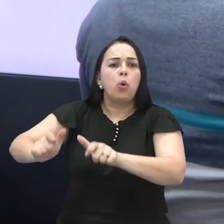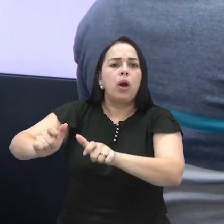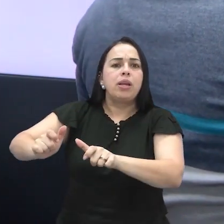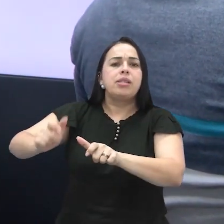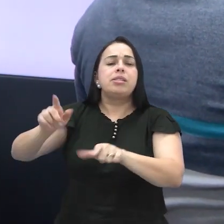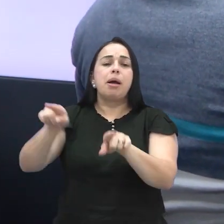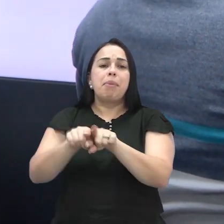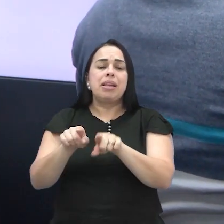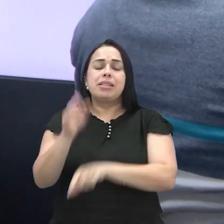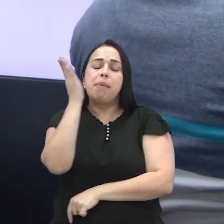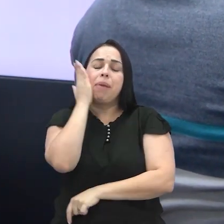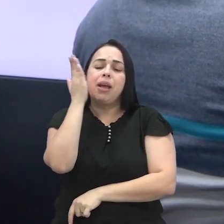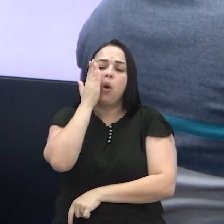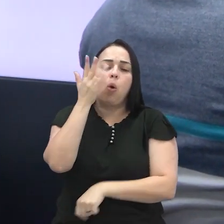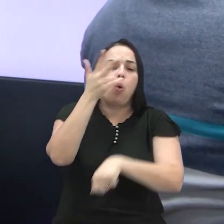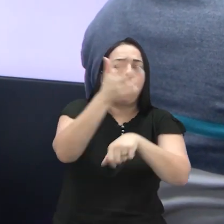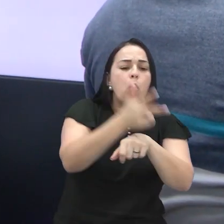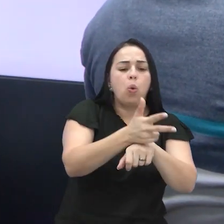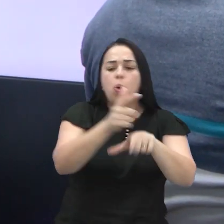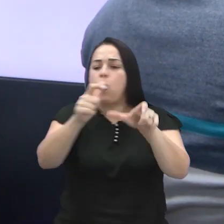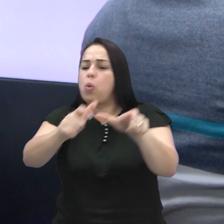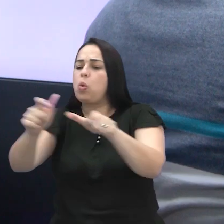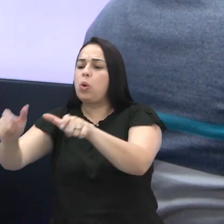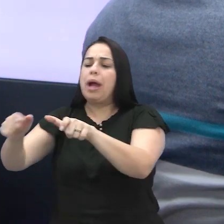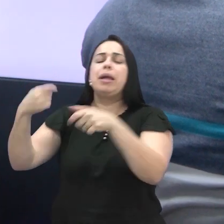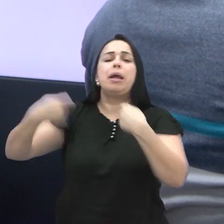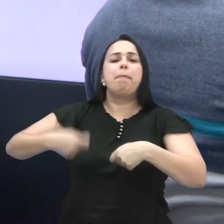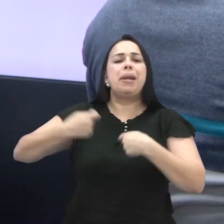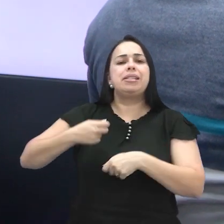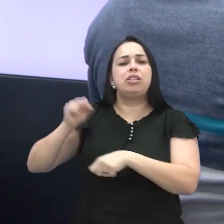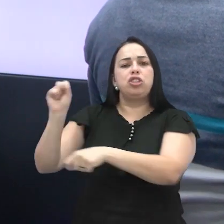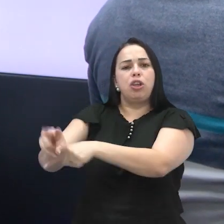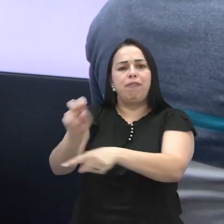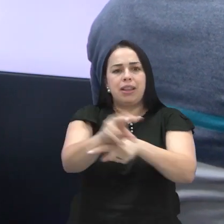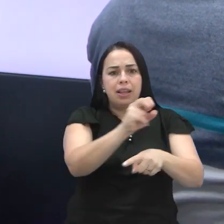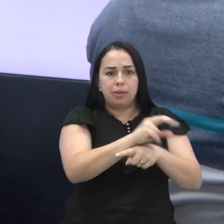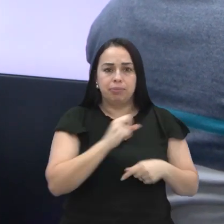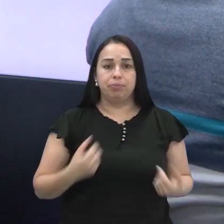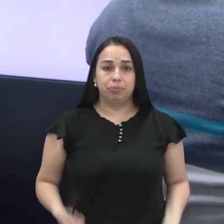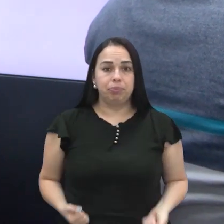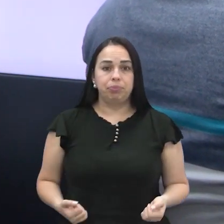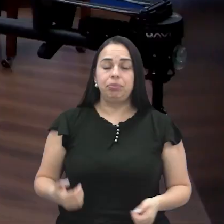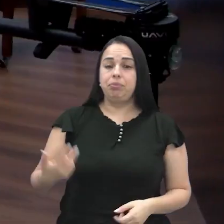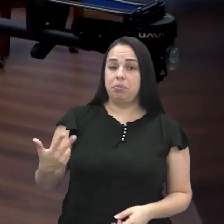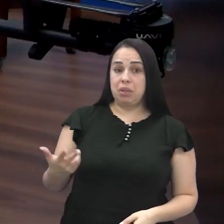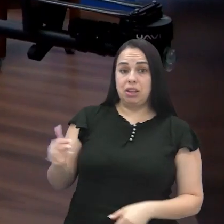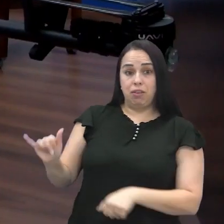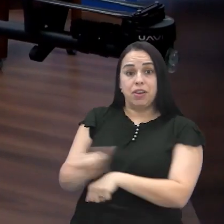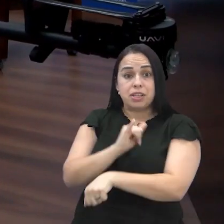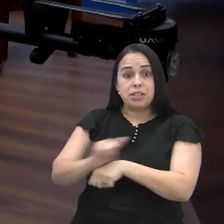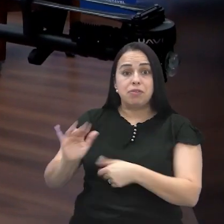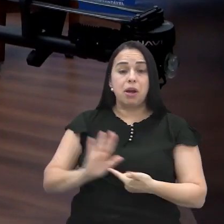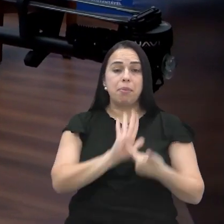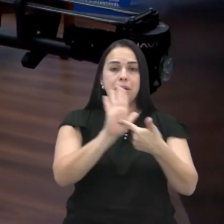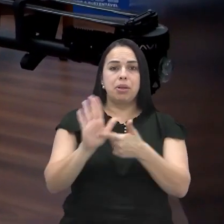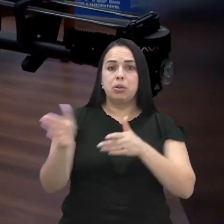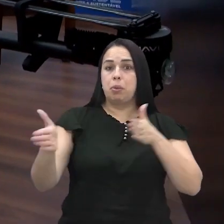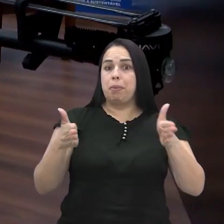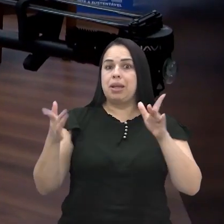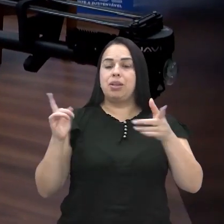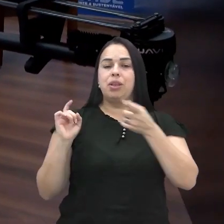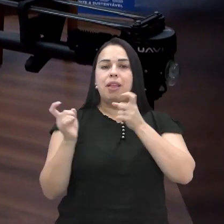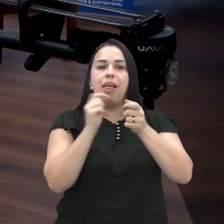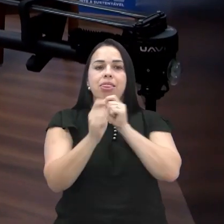artificial, mapeando os principais locais, pontos estratégicos que nós precisamos fazer ações mais imediatas. O novo recurso foi